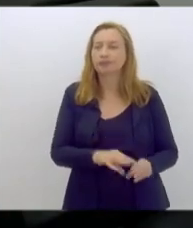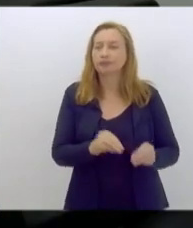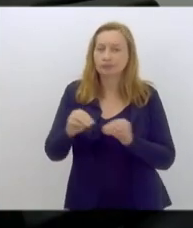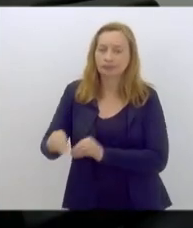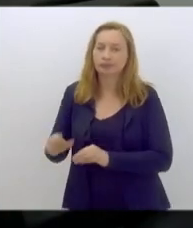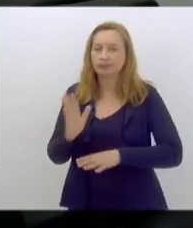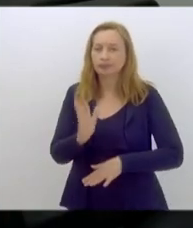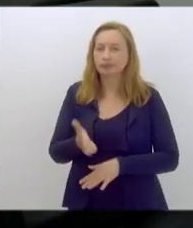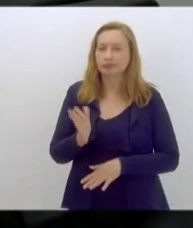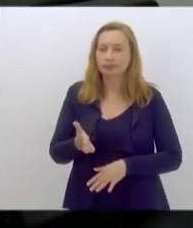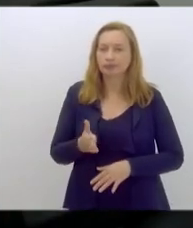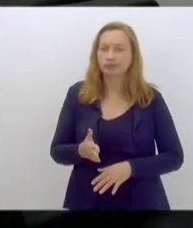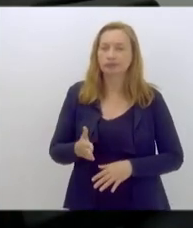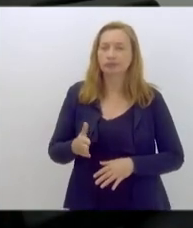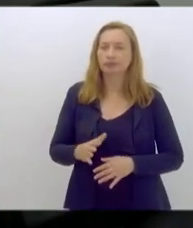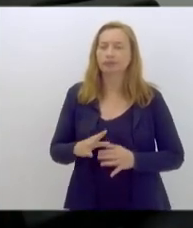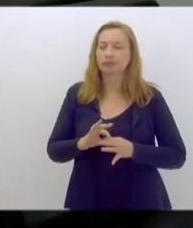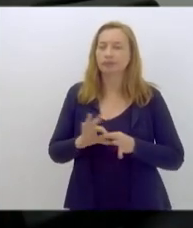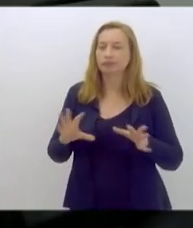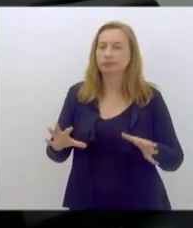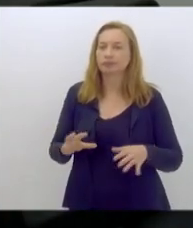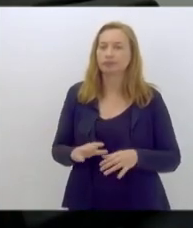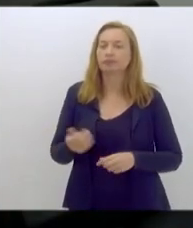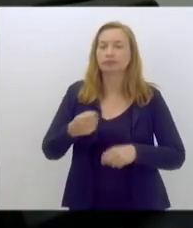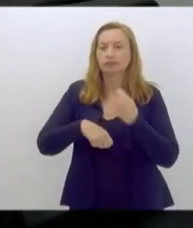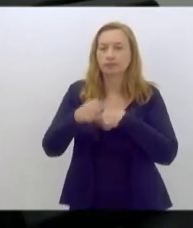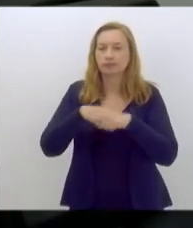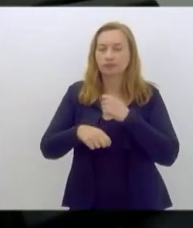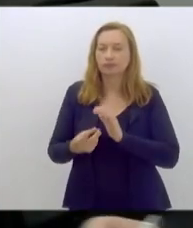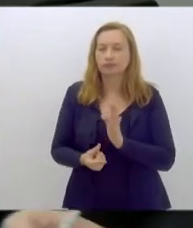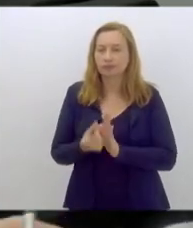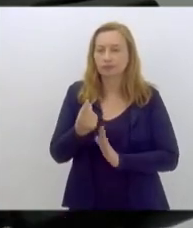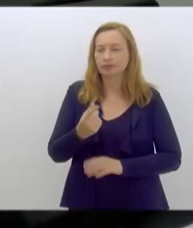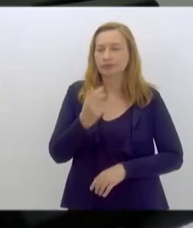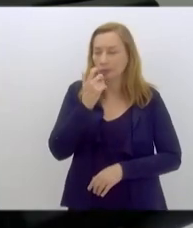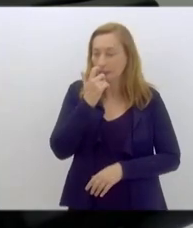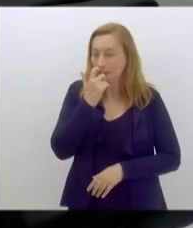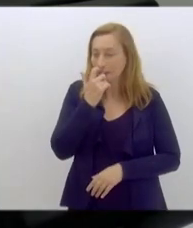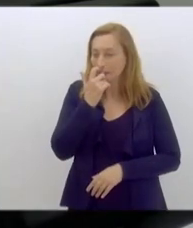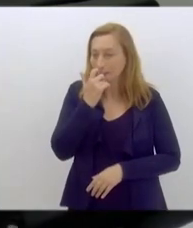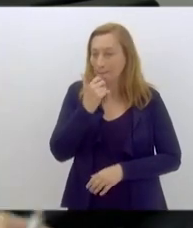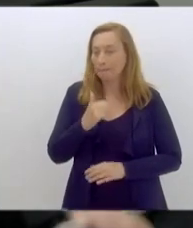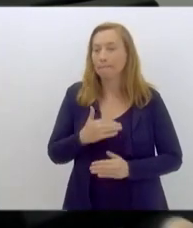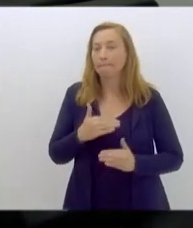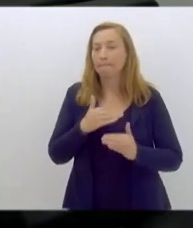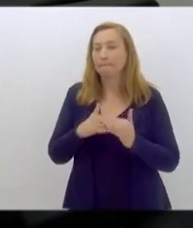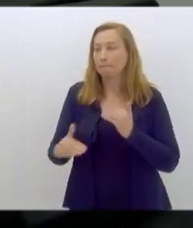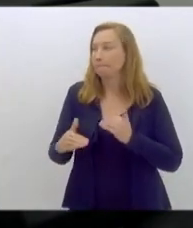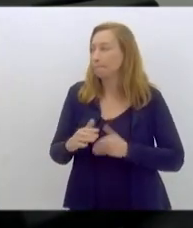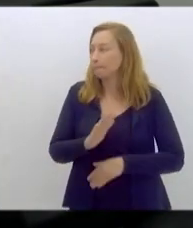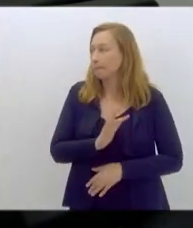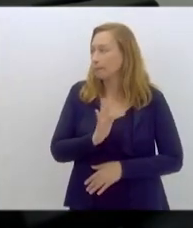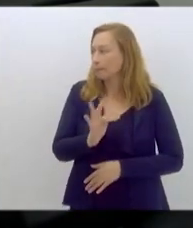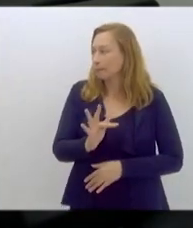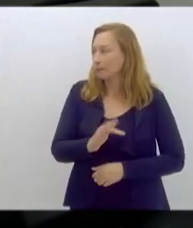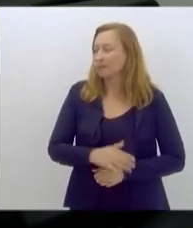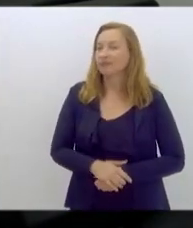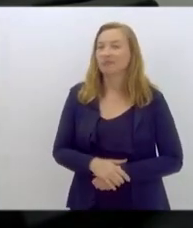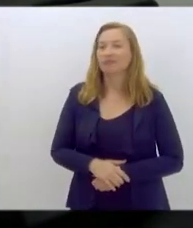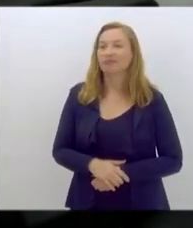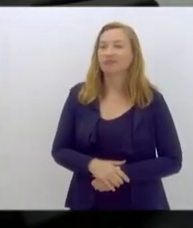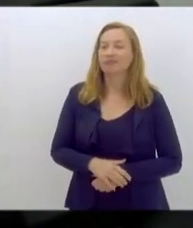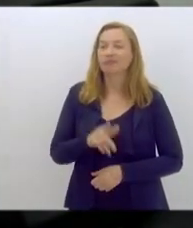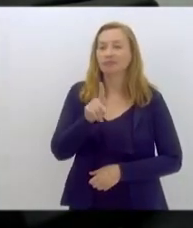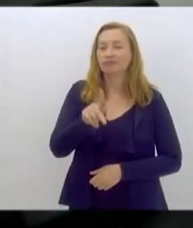já prevista e autonomia administrativa financeira bom o metrô leve da Baixada ele Tá previsto